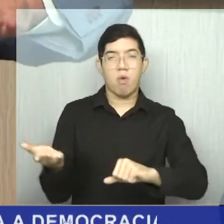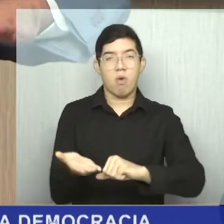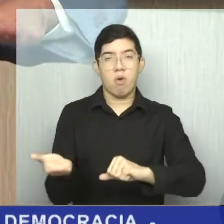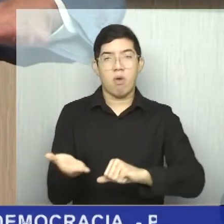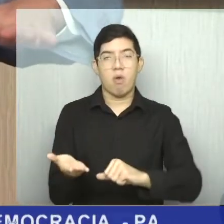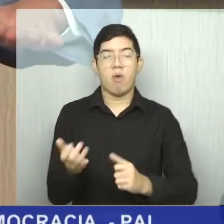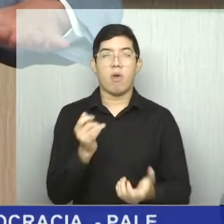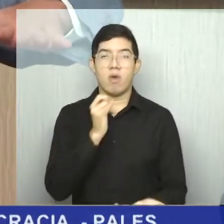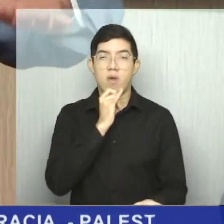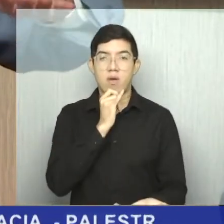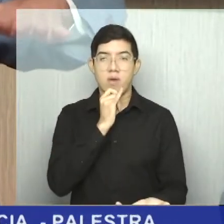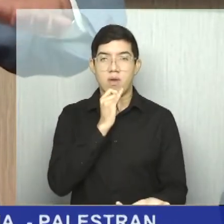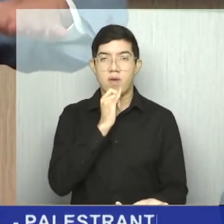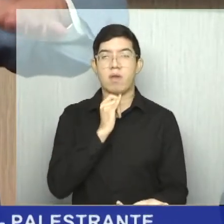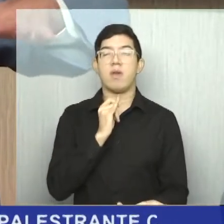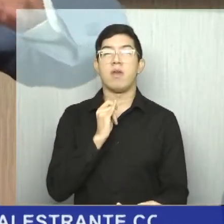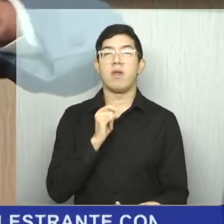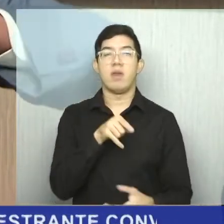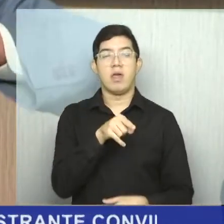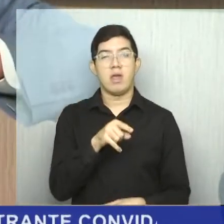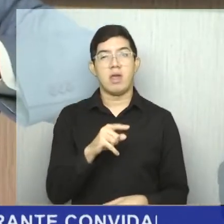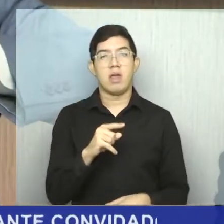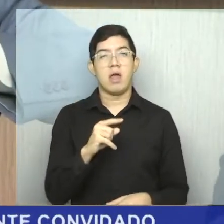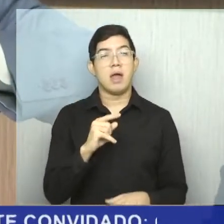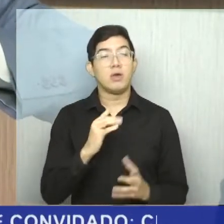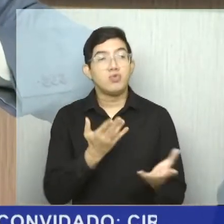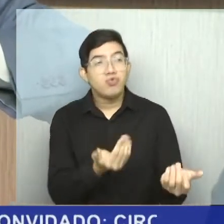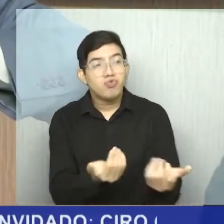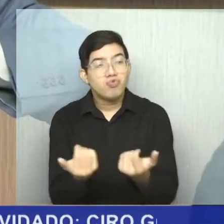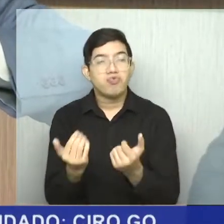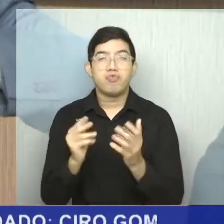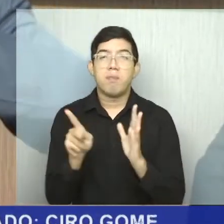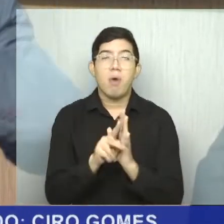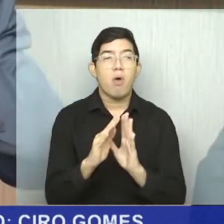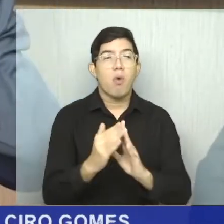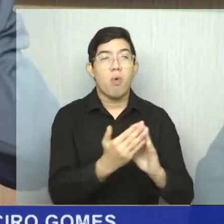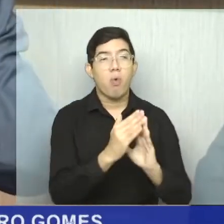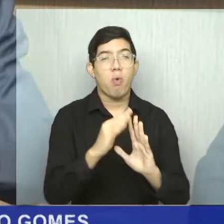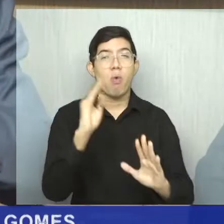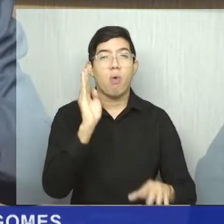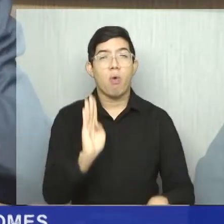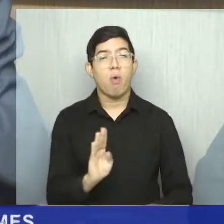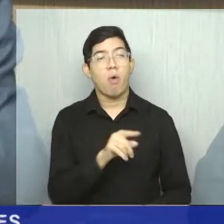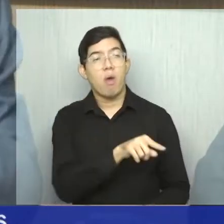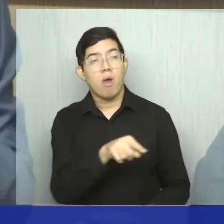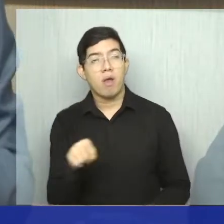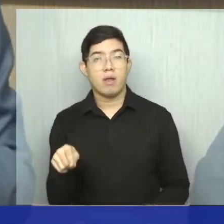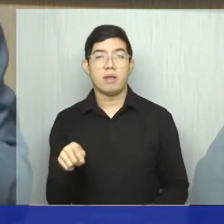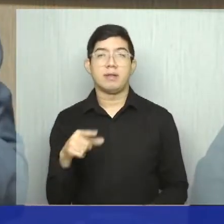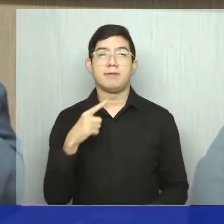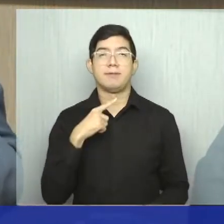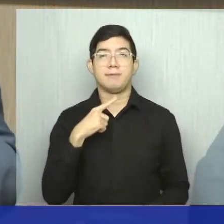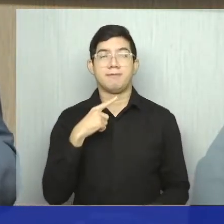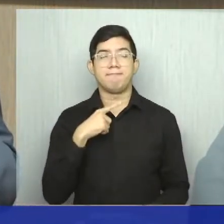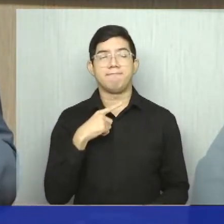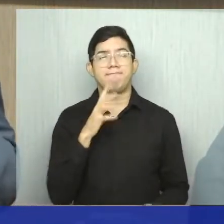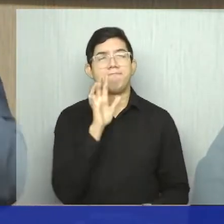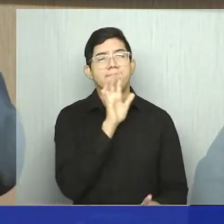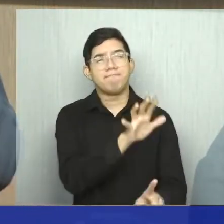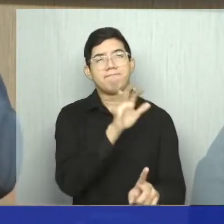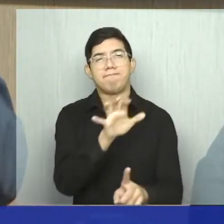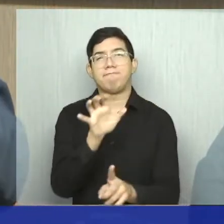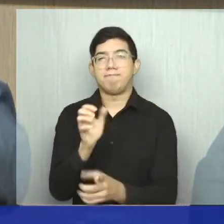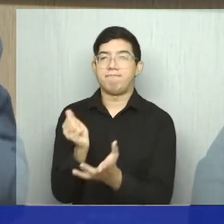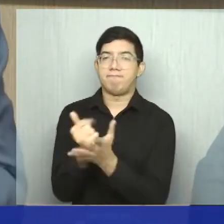de um jovem da periferia do mundo e do Brasil é o apelo pragmático, materialista ao consumo.